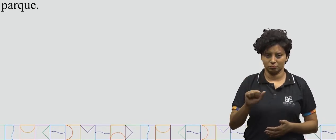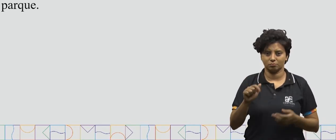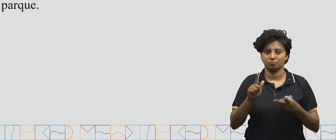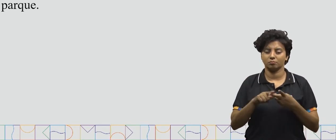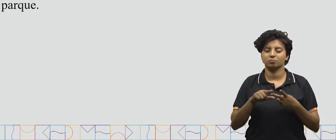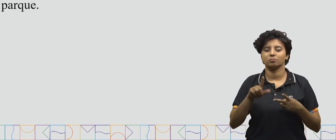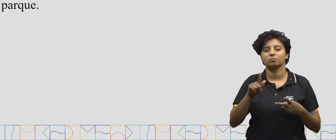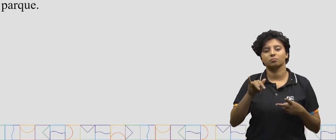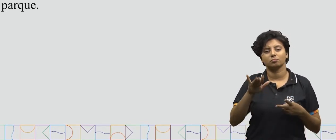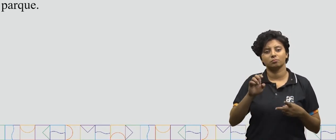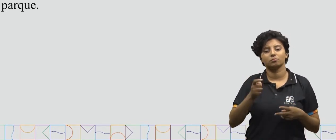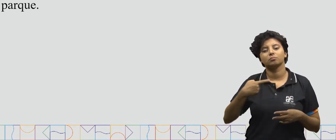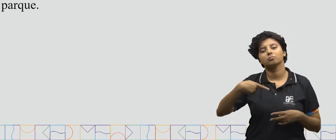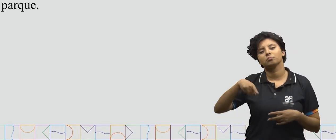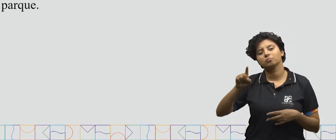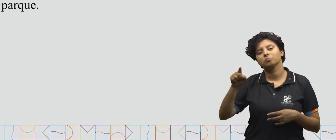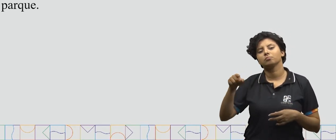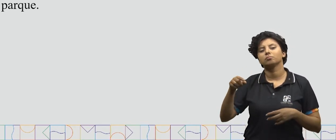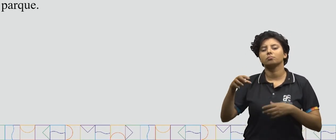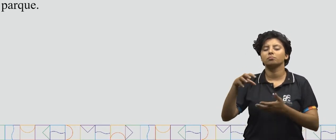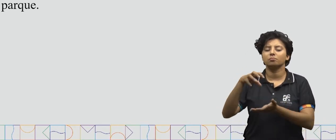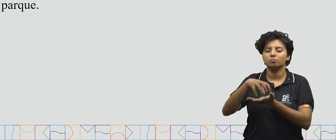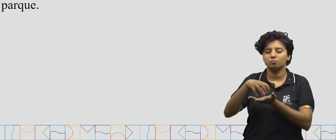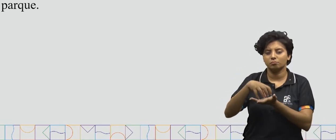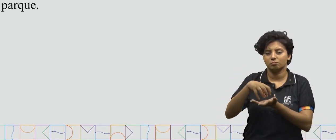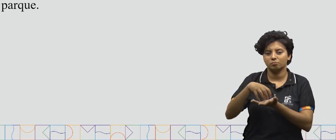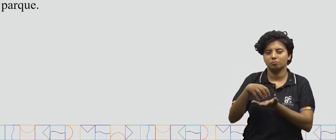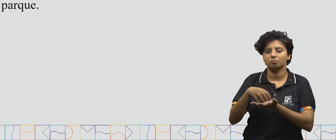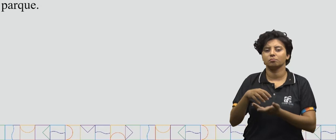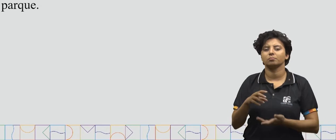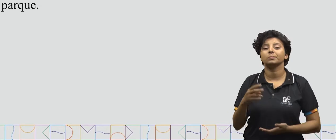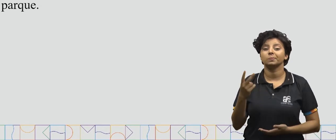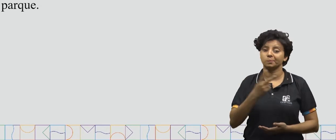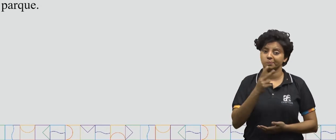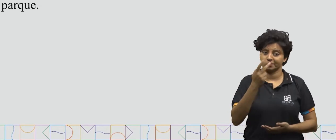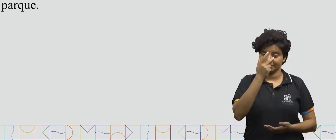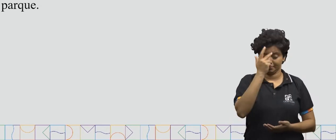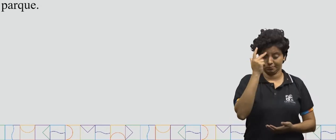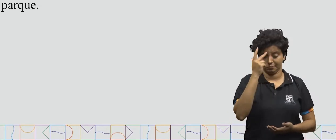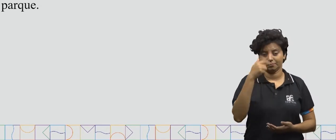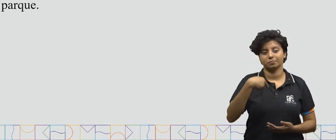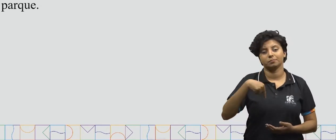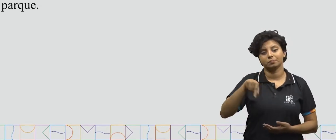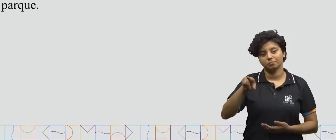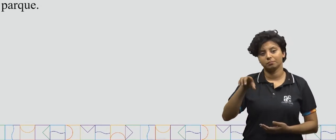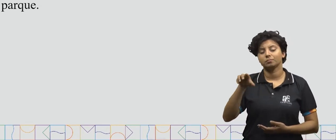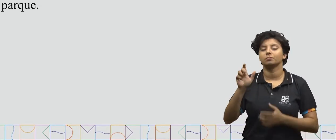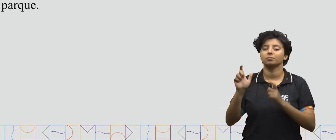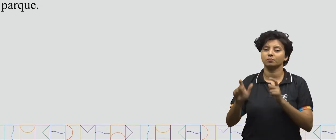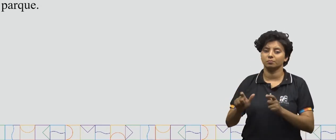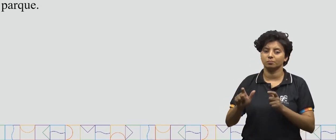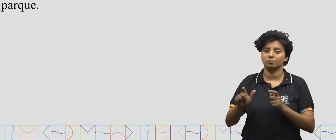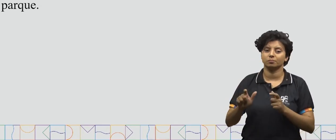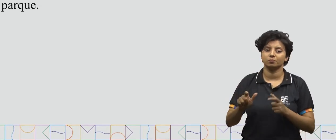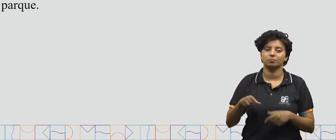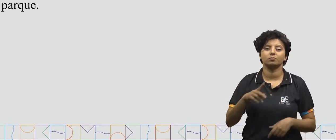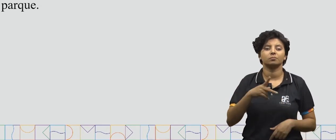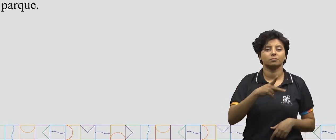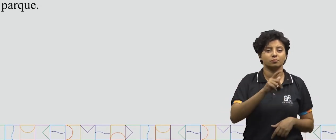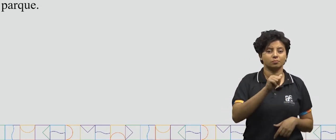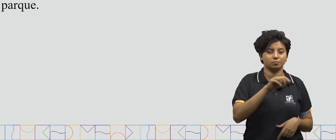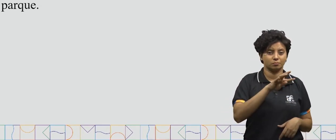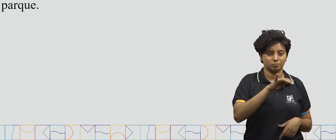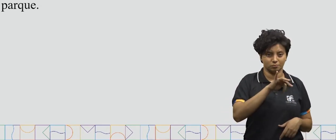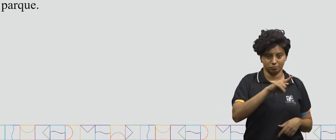Gisele foram ao parque. Eu tenho duas pessoas que foram em algum lugar. A